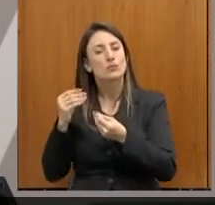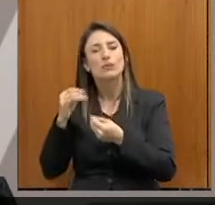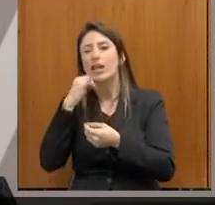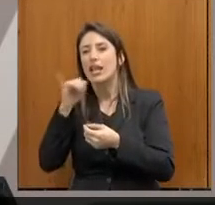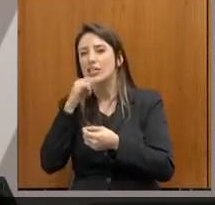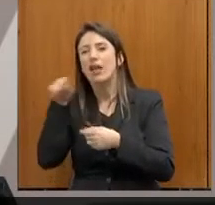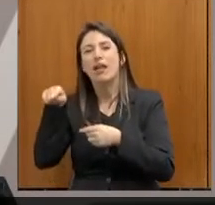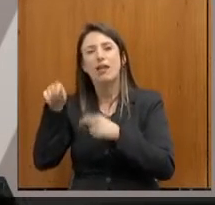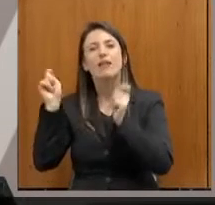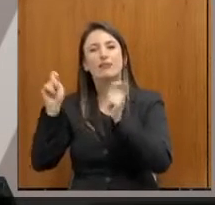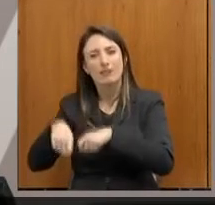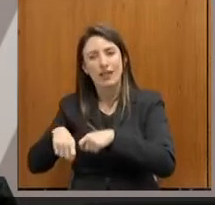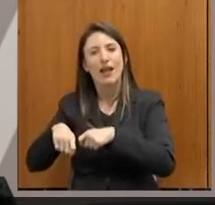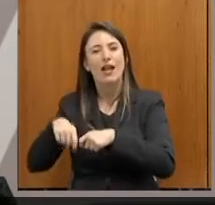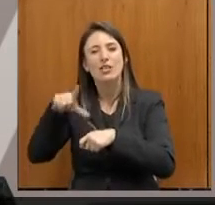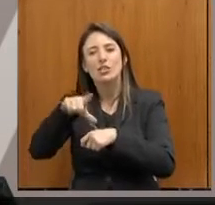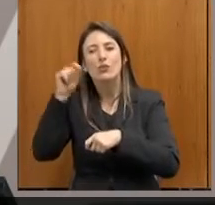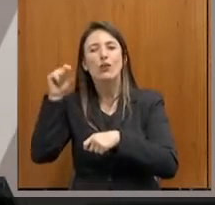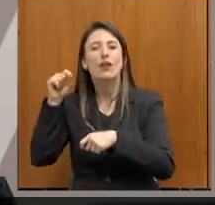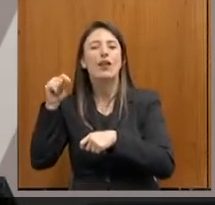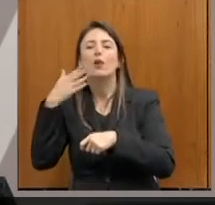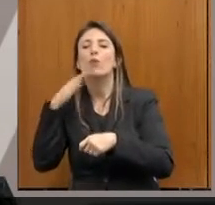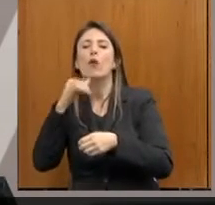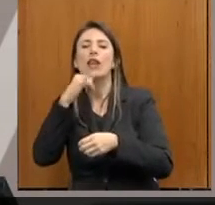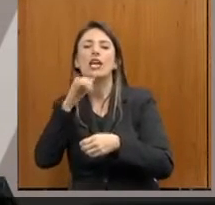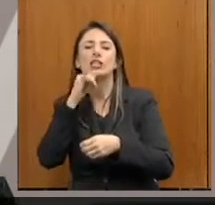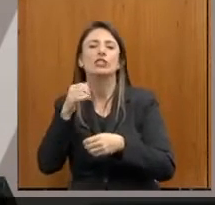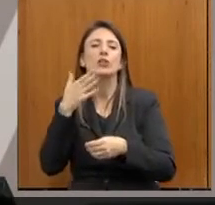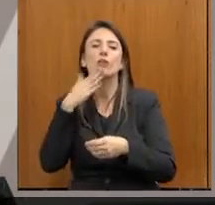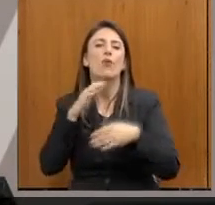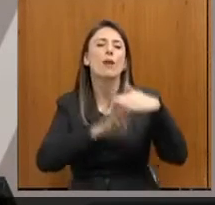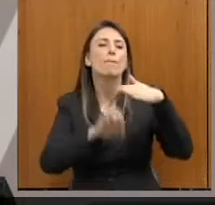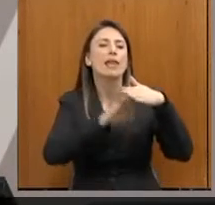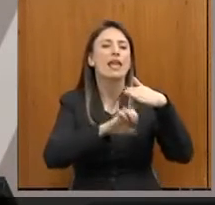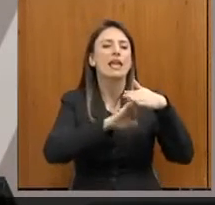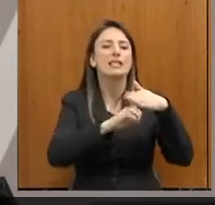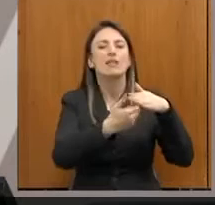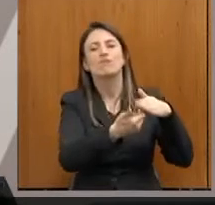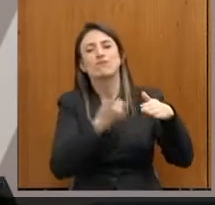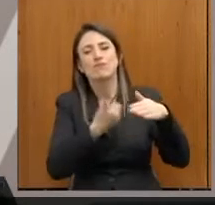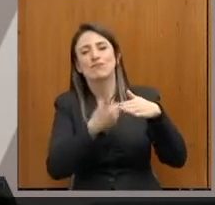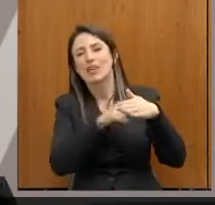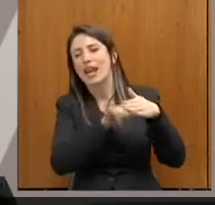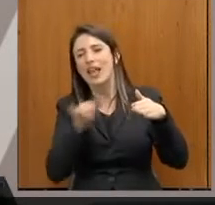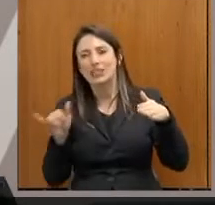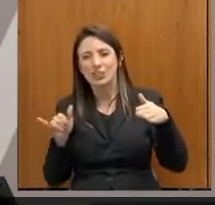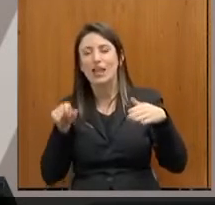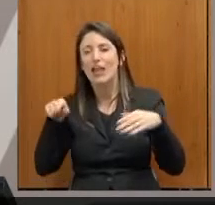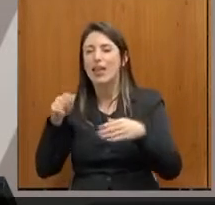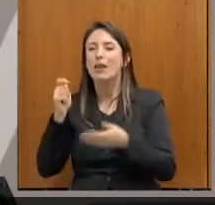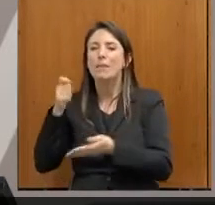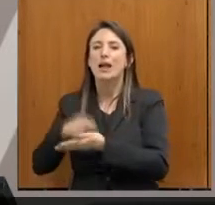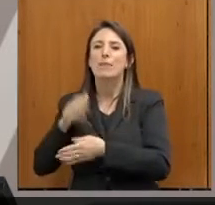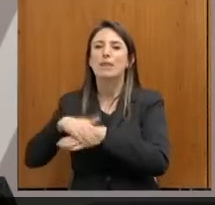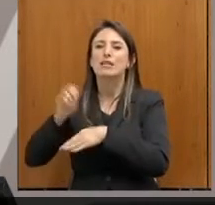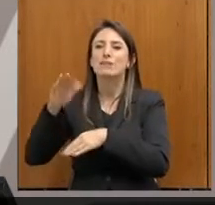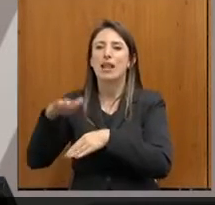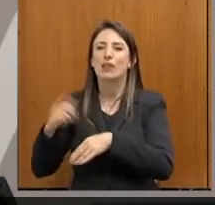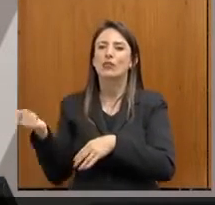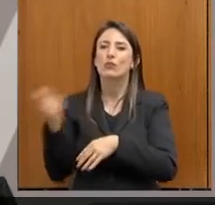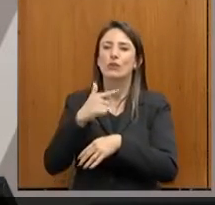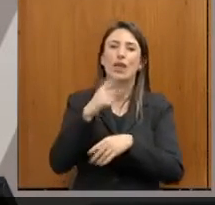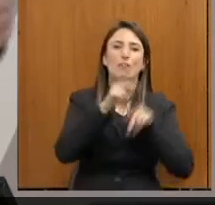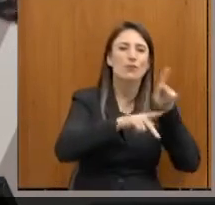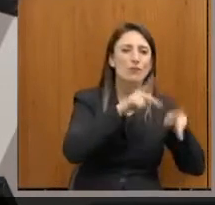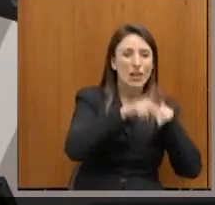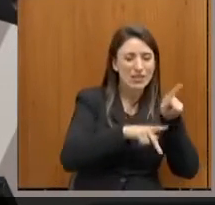onde comprar energia acabam comprando muito mais barato do que nós cidadãos Mineiros em nossas residências seria muito pertinente